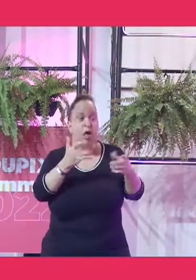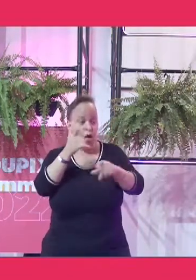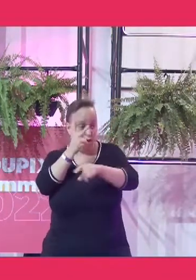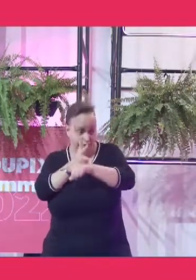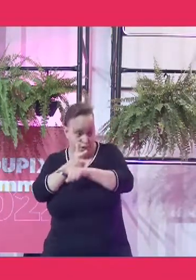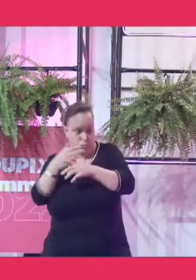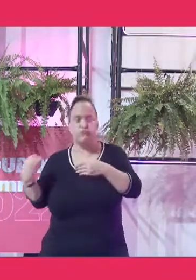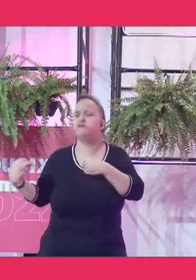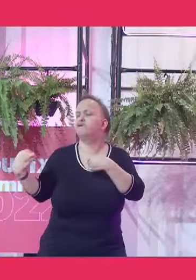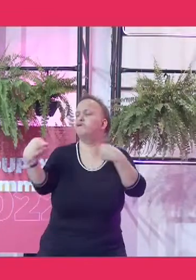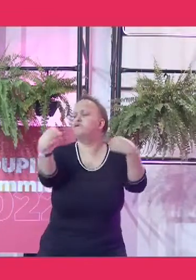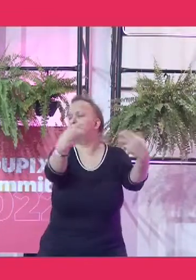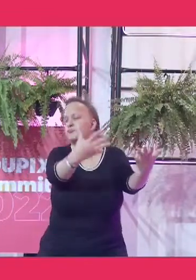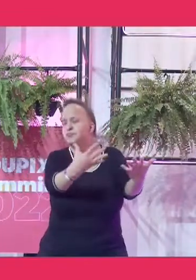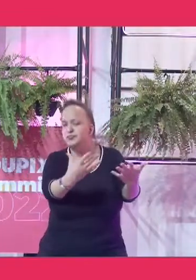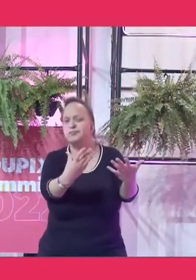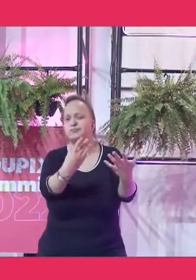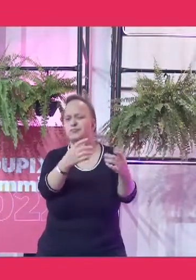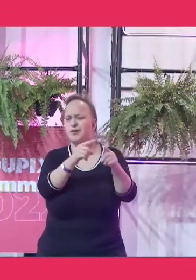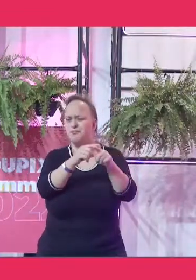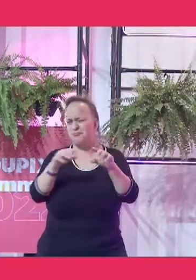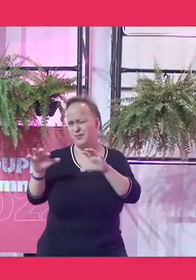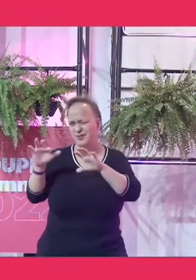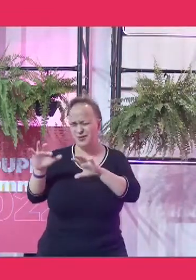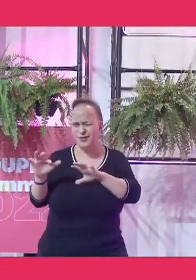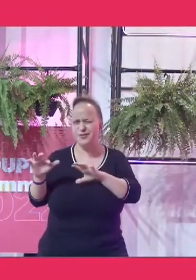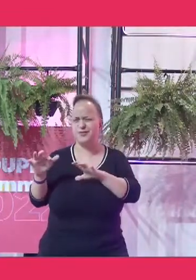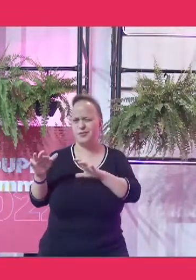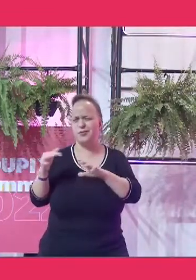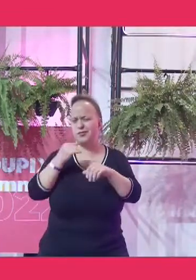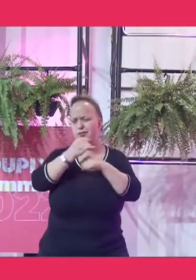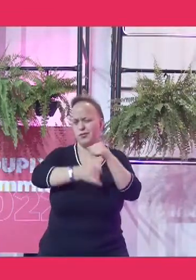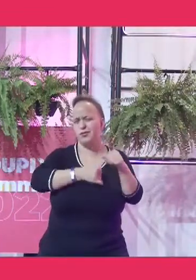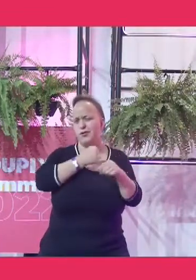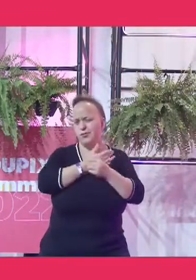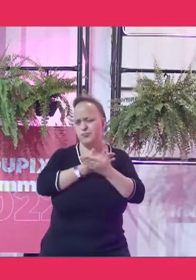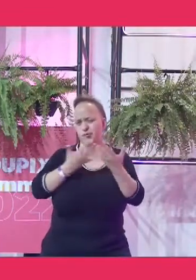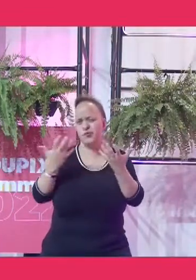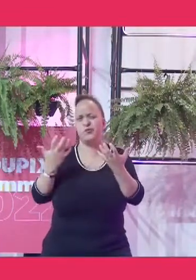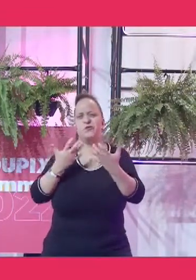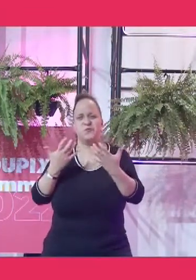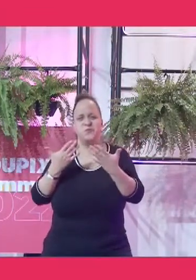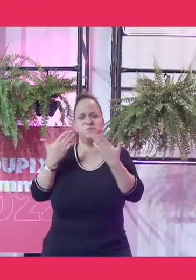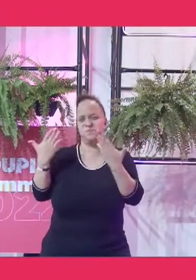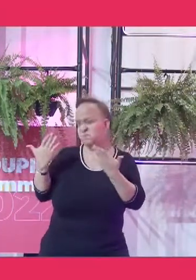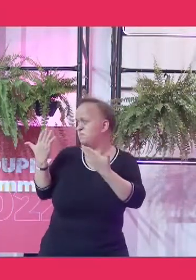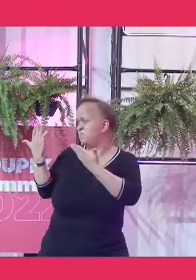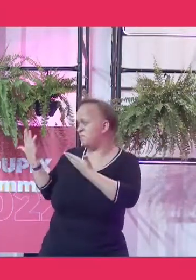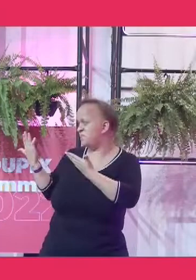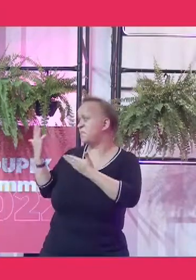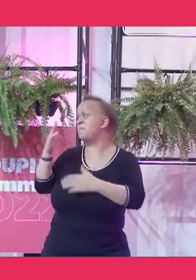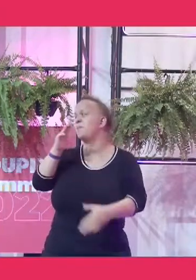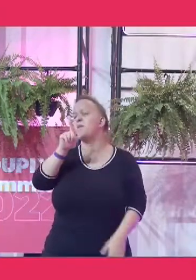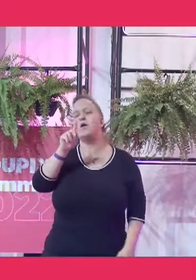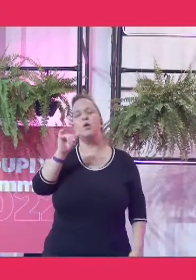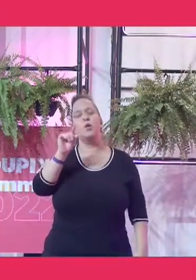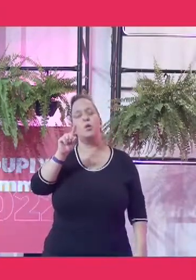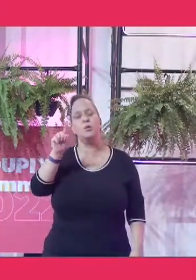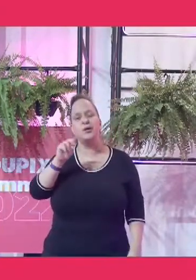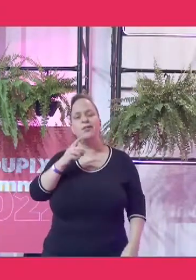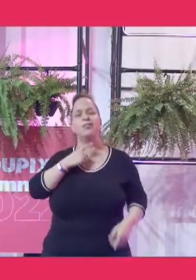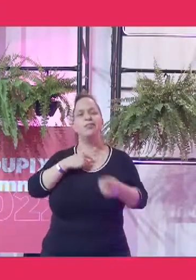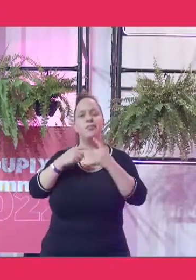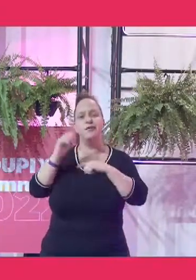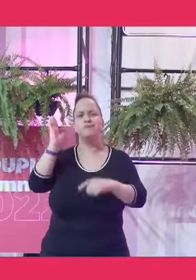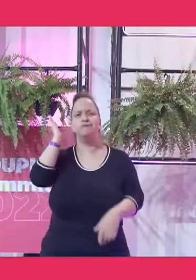dando vídeo. Mas será que é essa mesmo a internet que a gente quer? Por isso que eu queria abrir com a Luísa. Queria entender um pouquinho se você